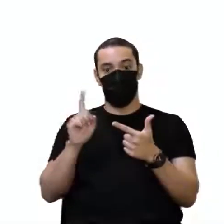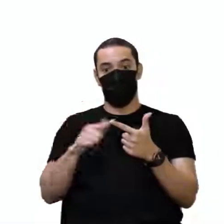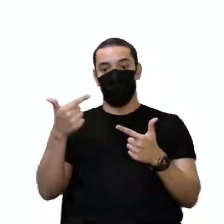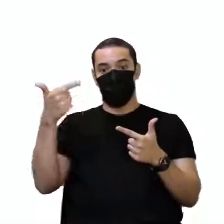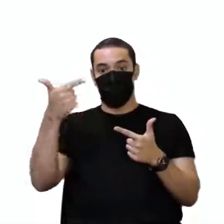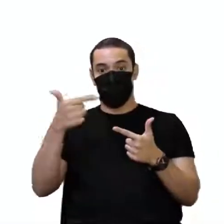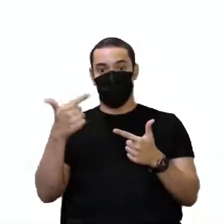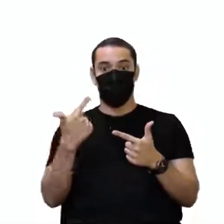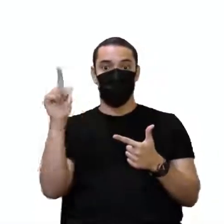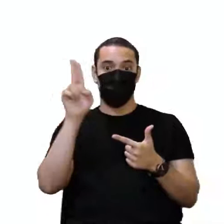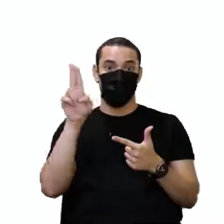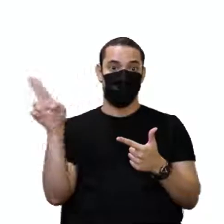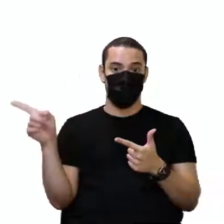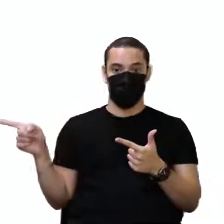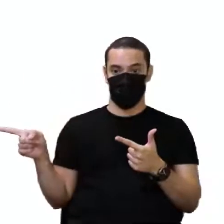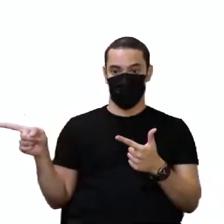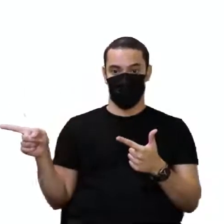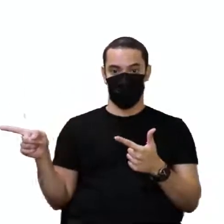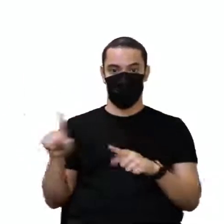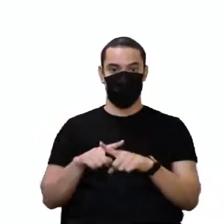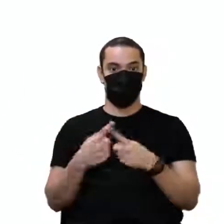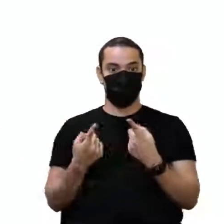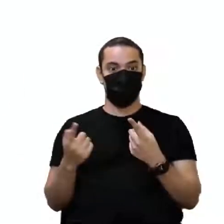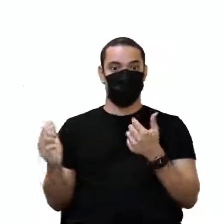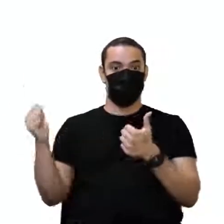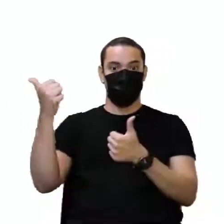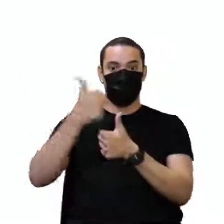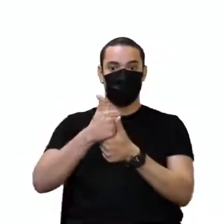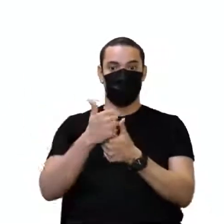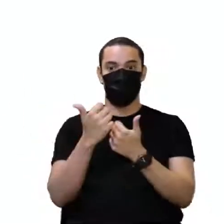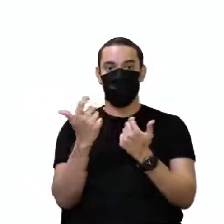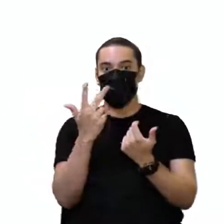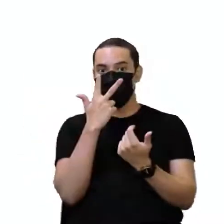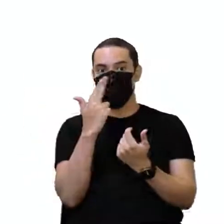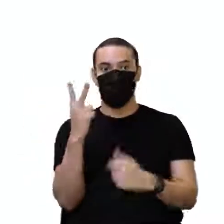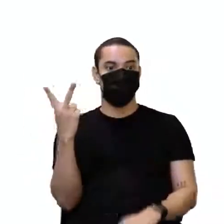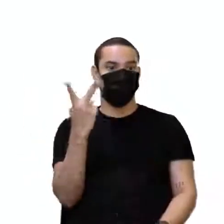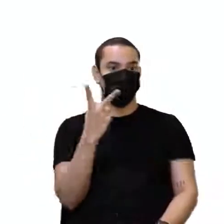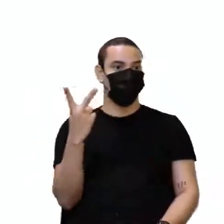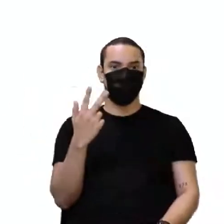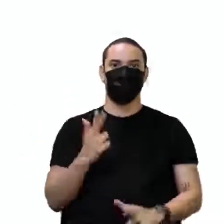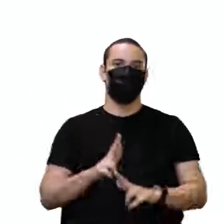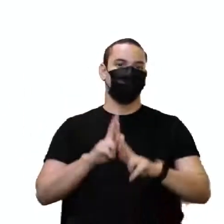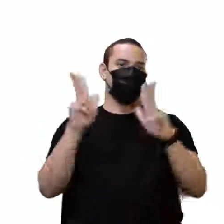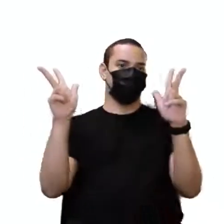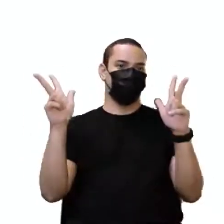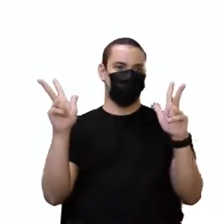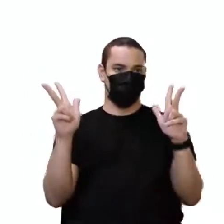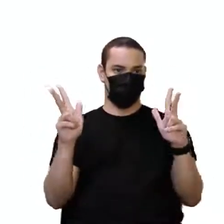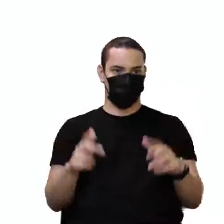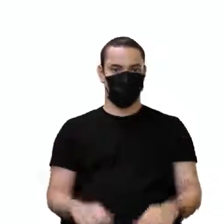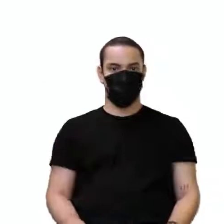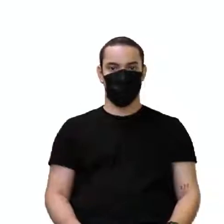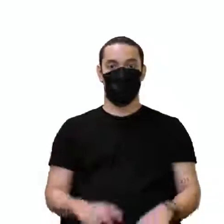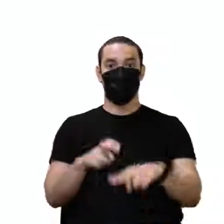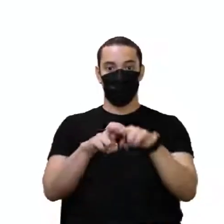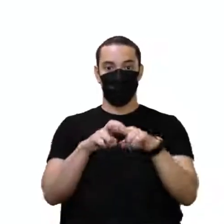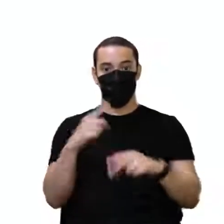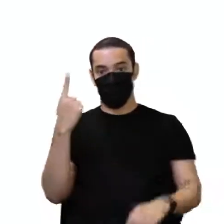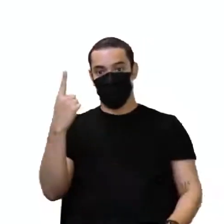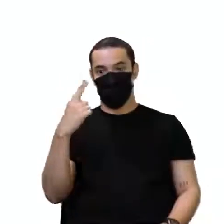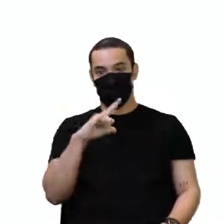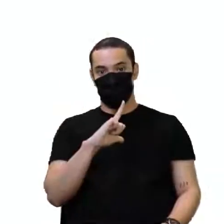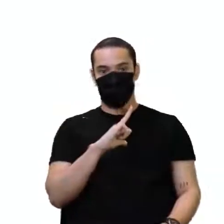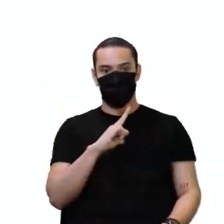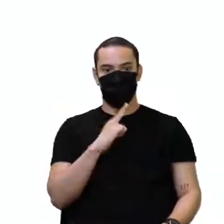Limenitis arquepus, que é a vice, né? A monarca e a vice-rei, tá? Então, uma tem um gosto